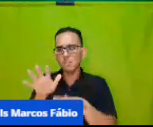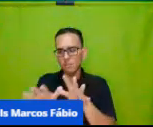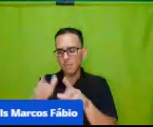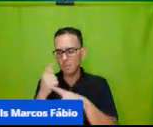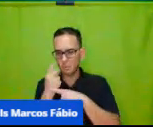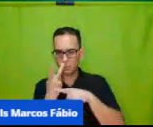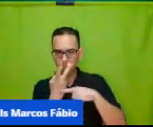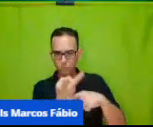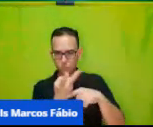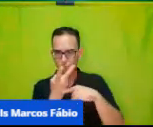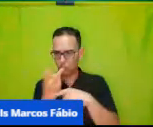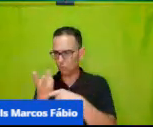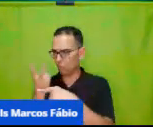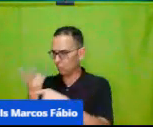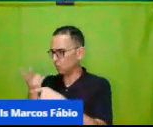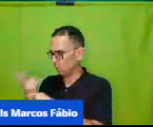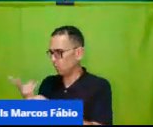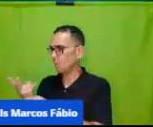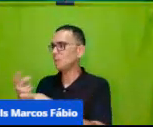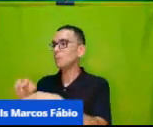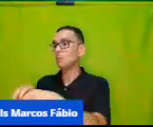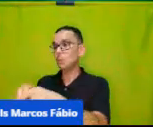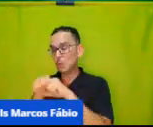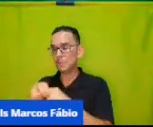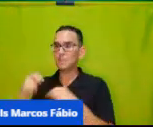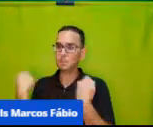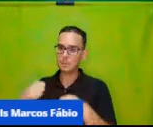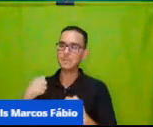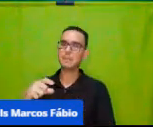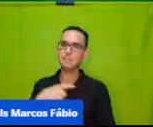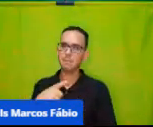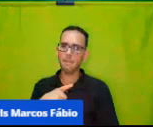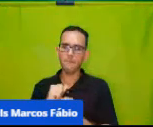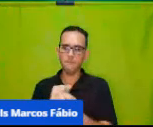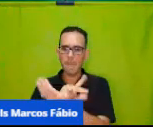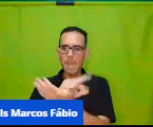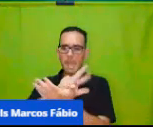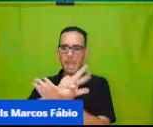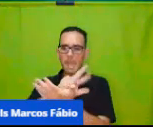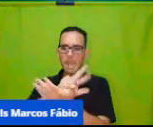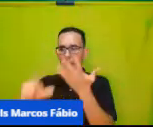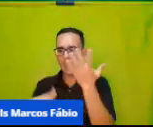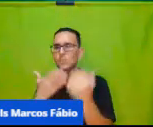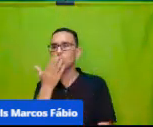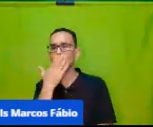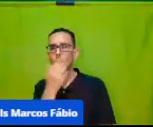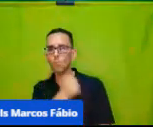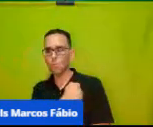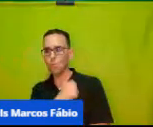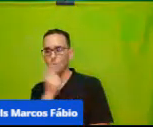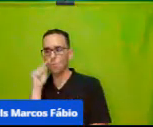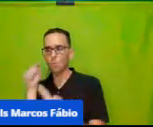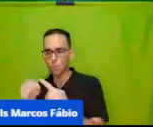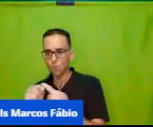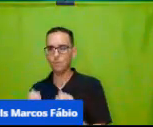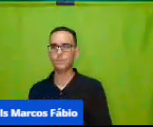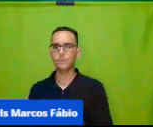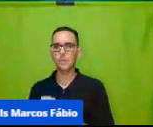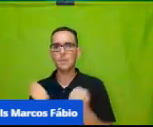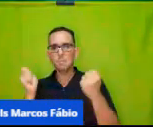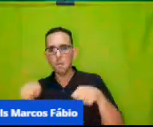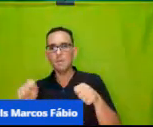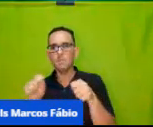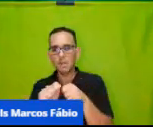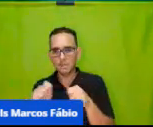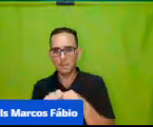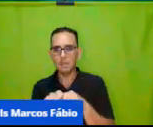tem... Por isso que você tem que ter dá várias opções para o aluno. Tenta fazer com clipe, tenta fazer com